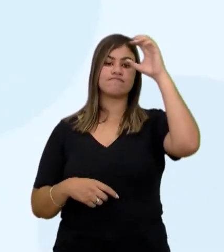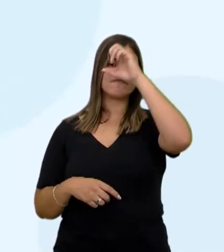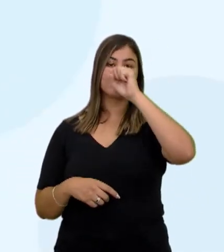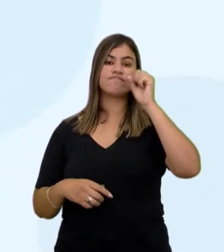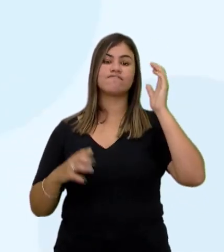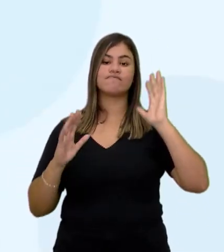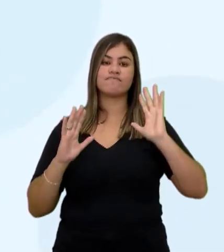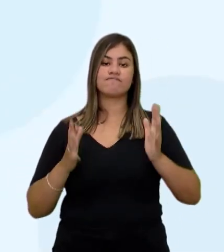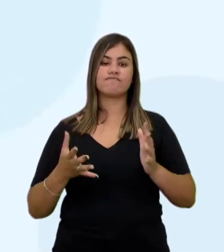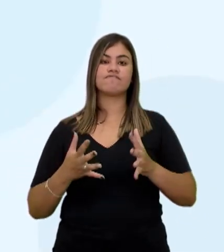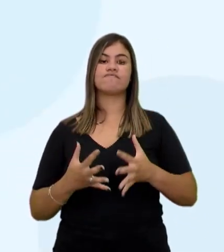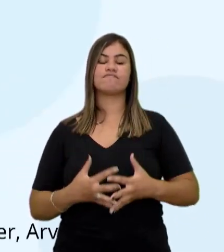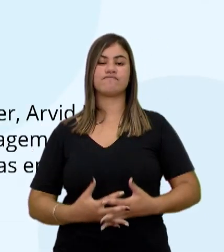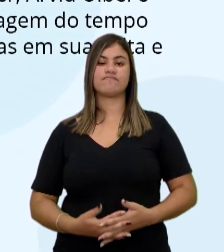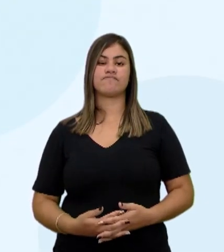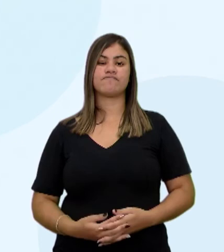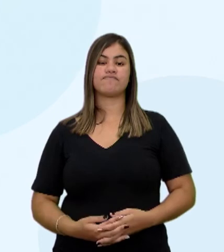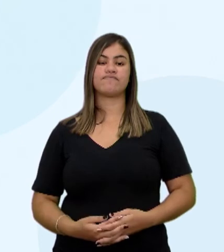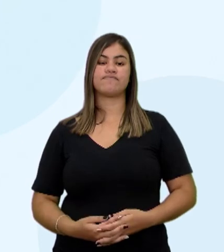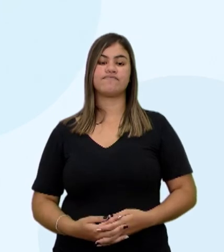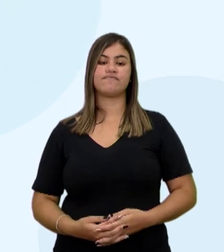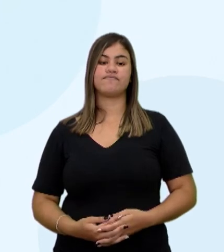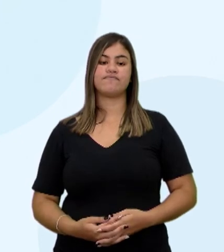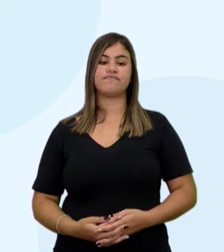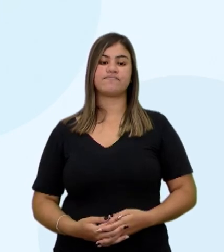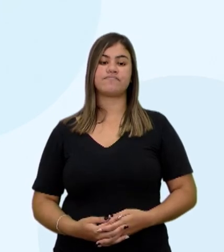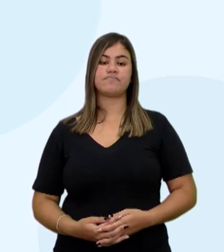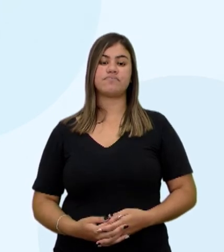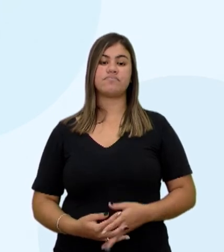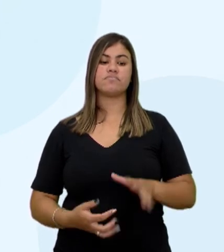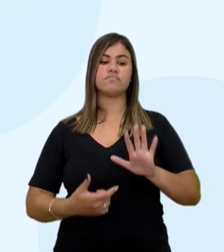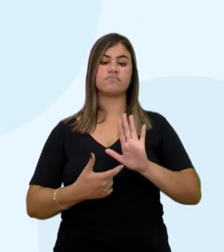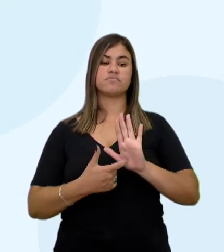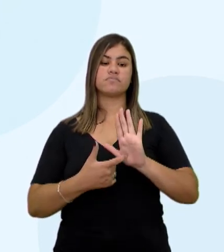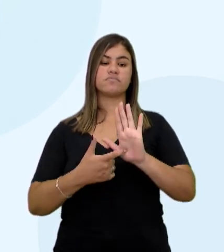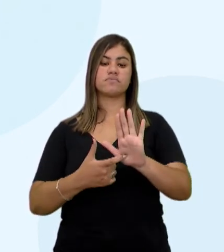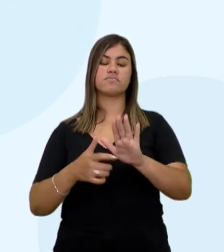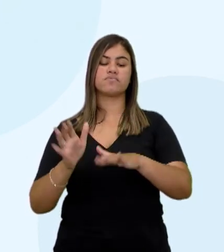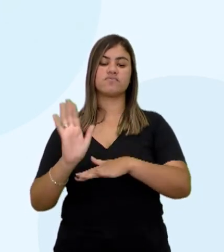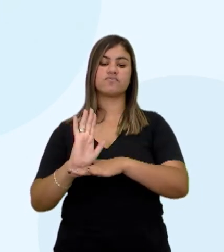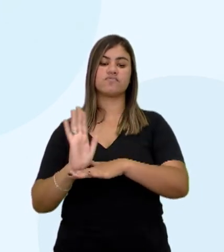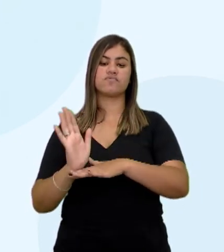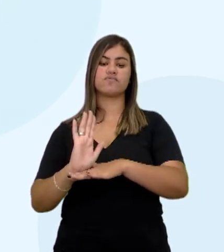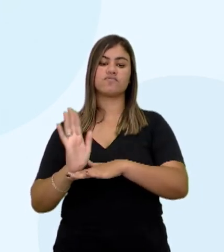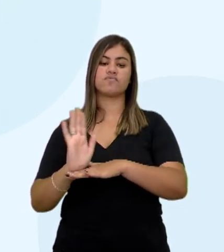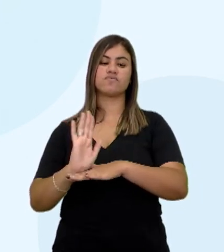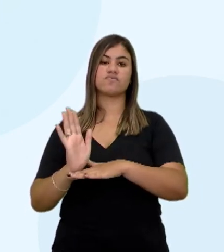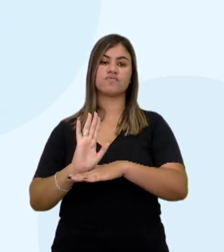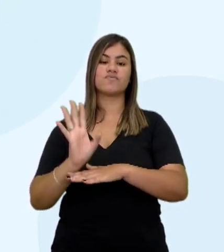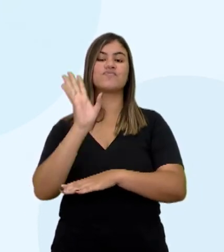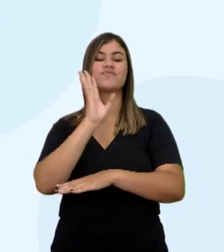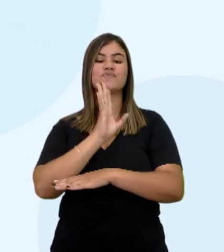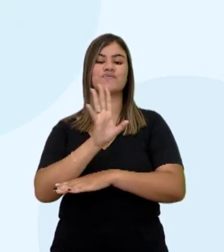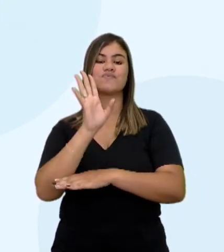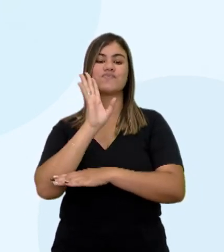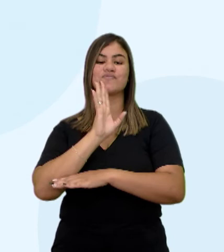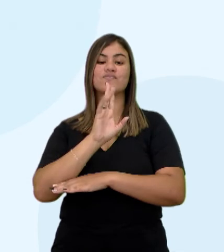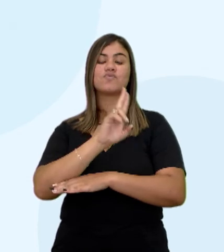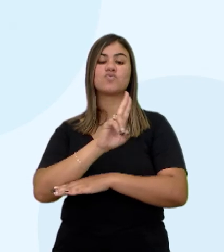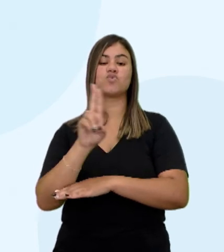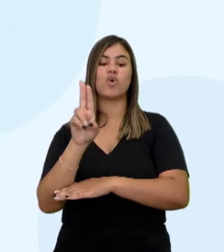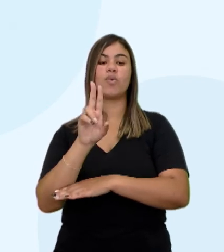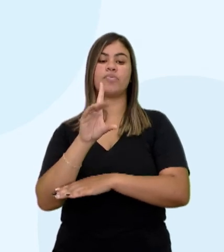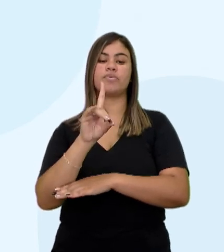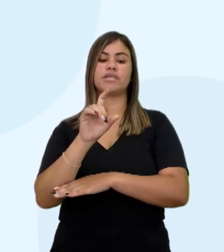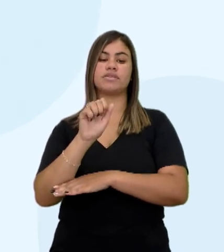pode aí colocar na tela, né, já podemos aí ir para a exibição de curta-metragem, um curta-metragem muito legal, ele chama Das